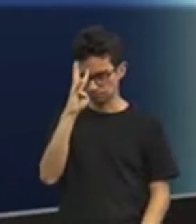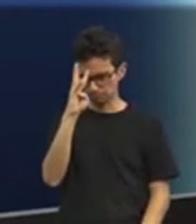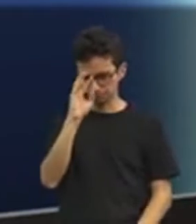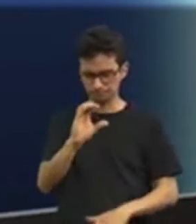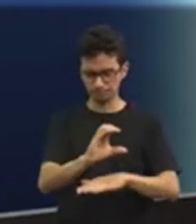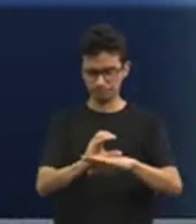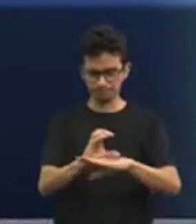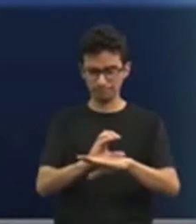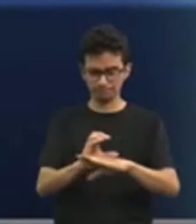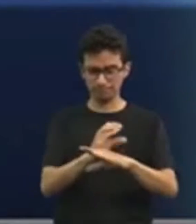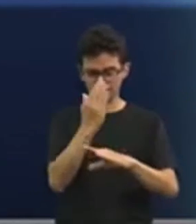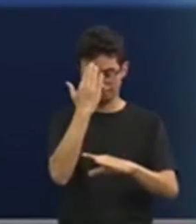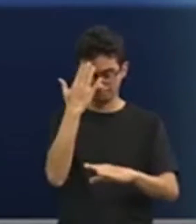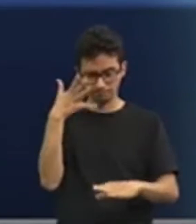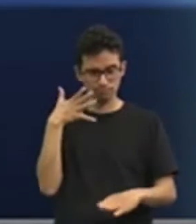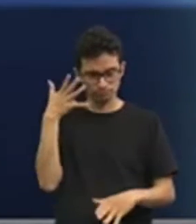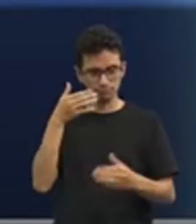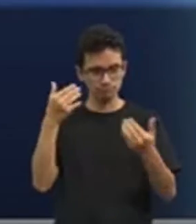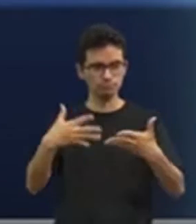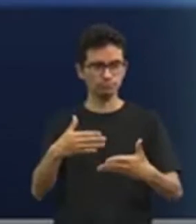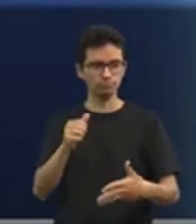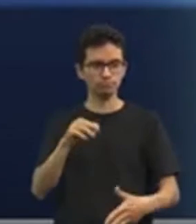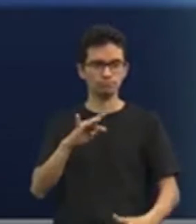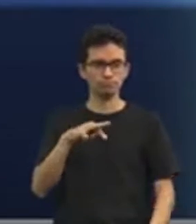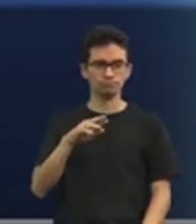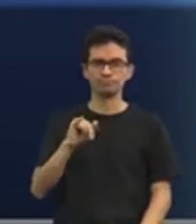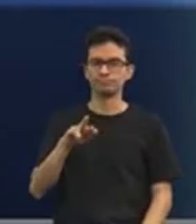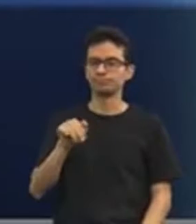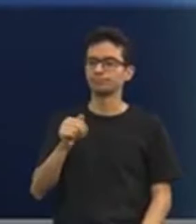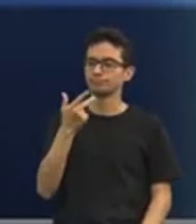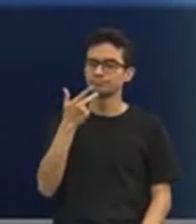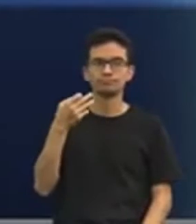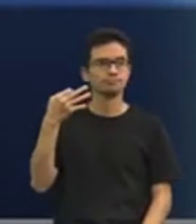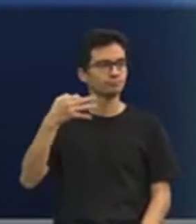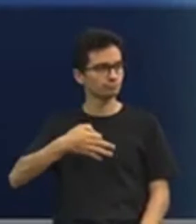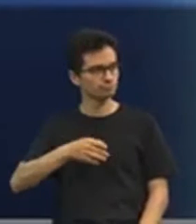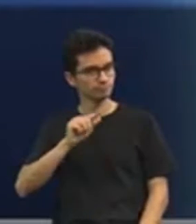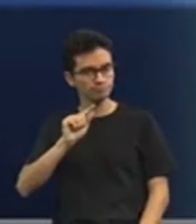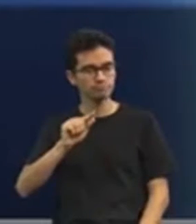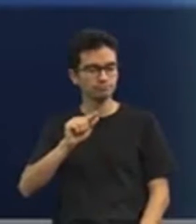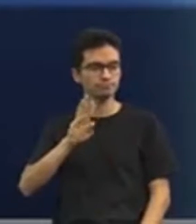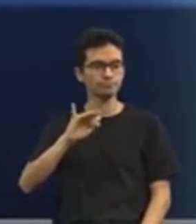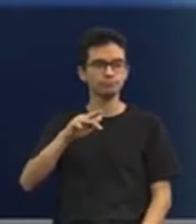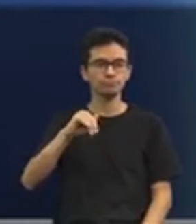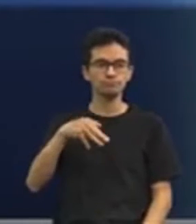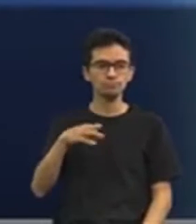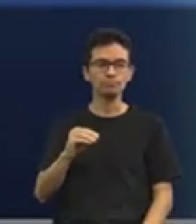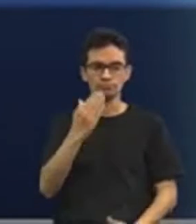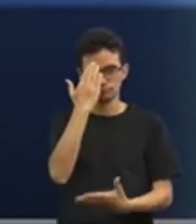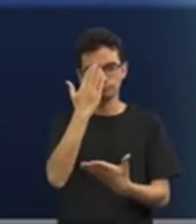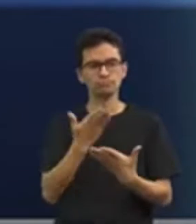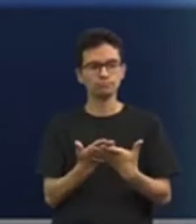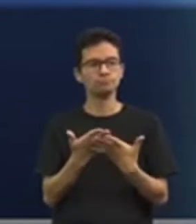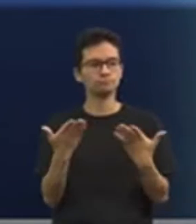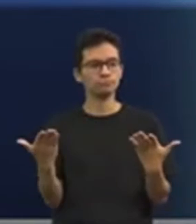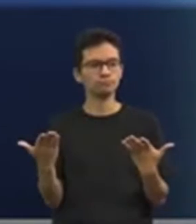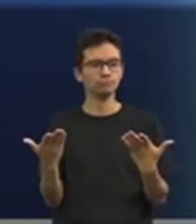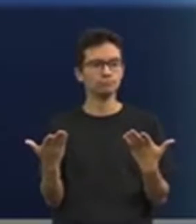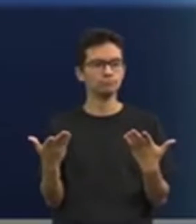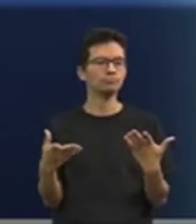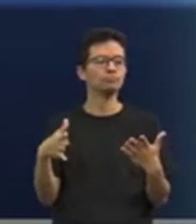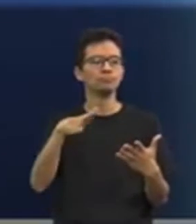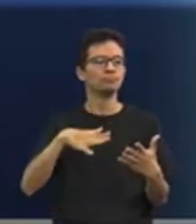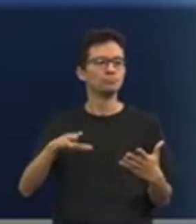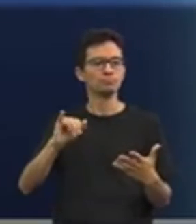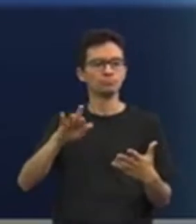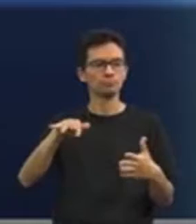Considerando o Sermão da quarta-feira de Cinza de António Vieira é correto afirmar que a presunção de confiança por